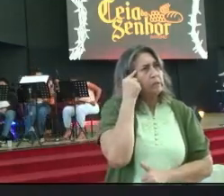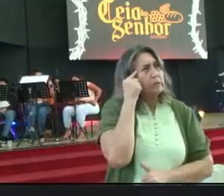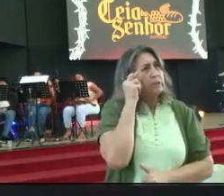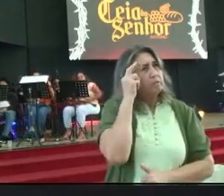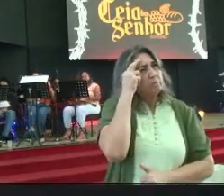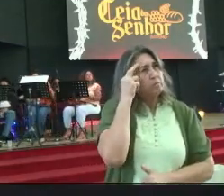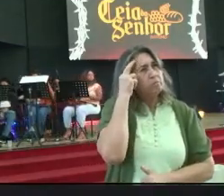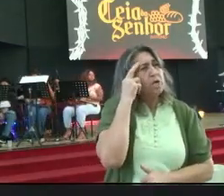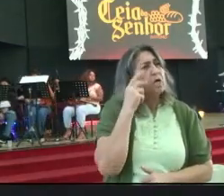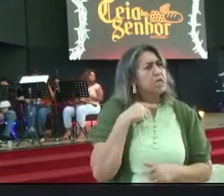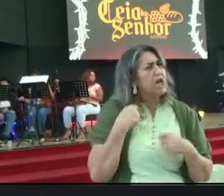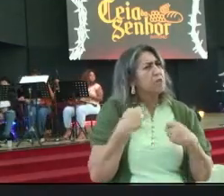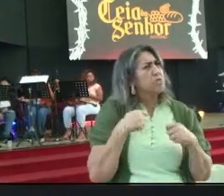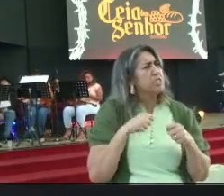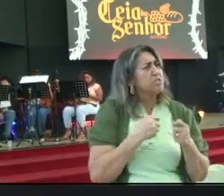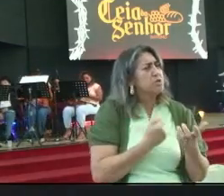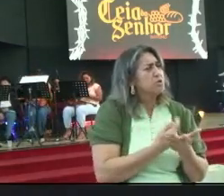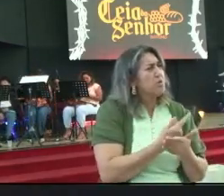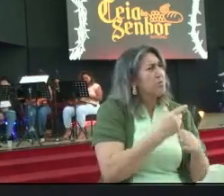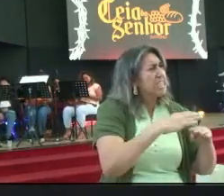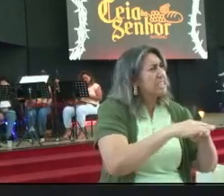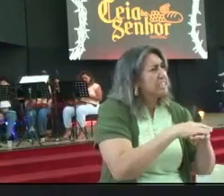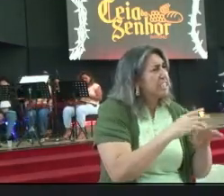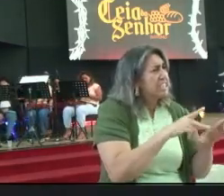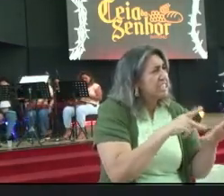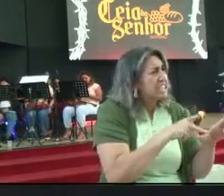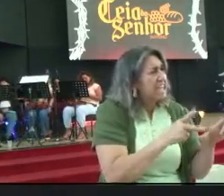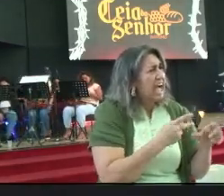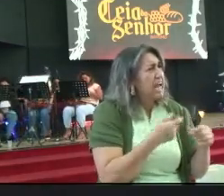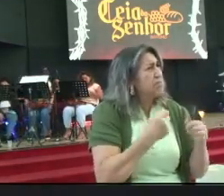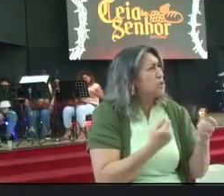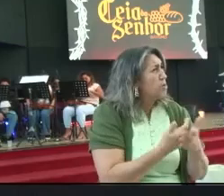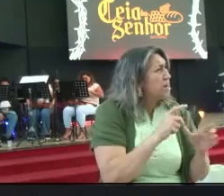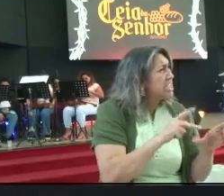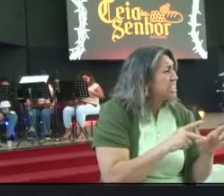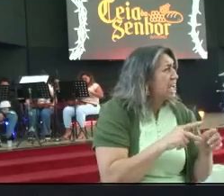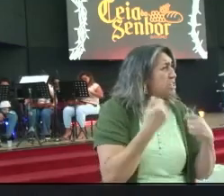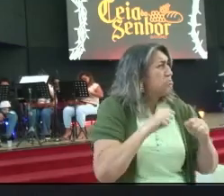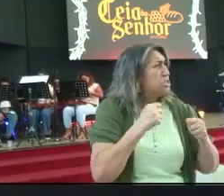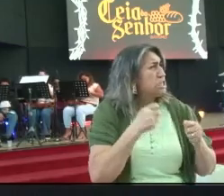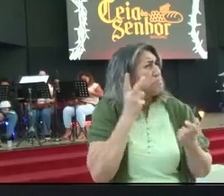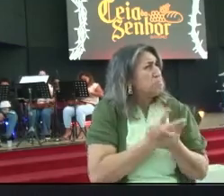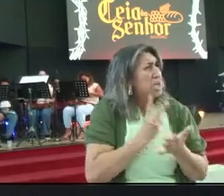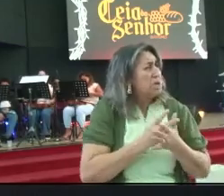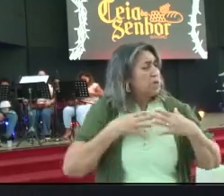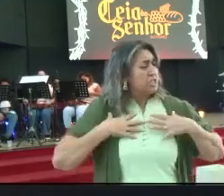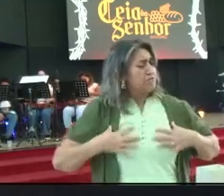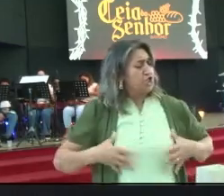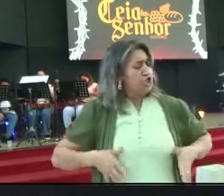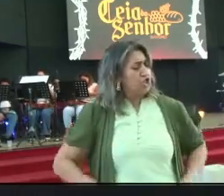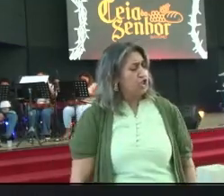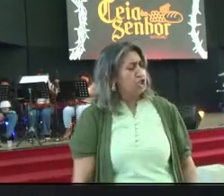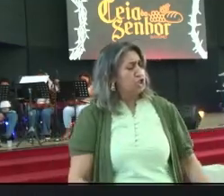que eu preciso mesmo dessa sandália? Será que eu preciso mesmo desse vestido? Será que eu preciso mesmo de trocar de carro?